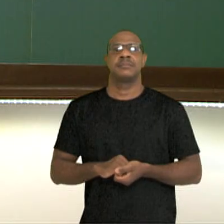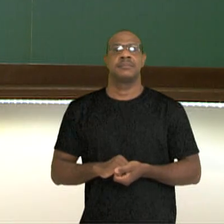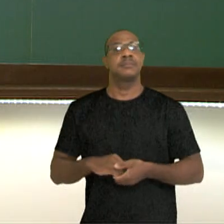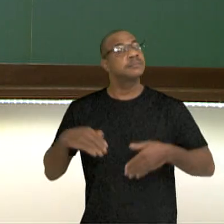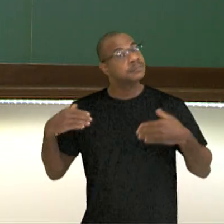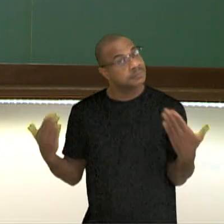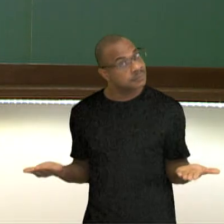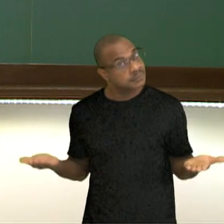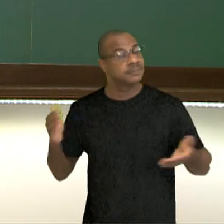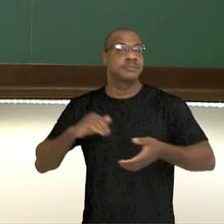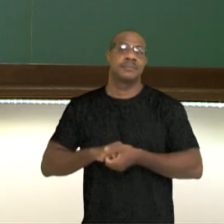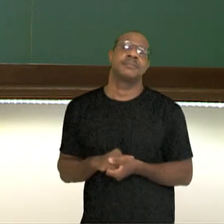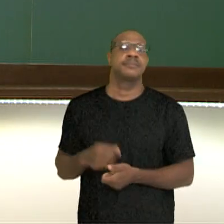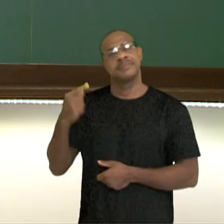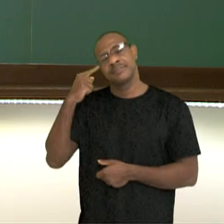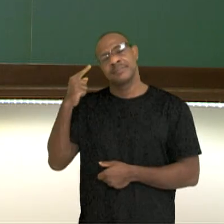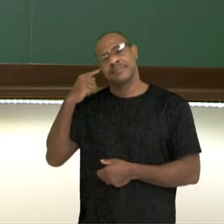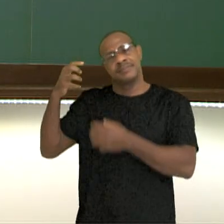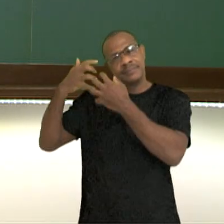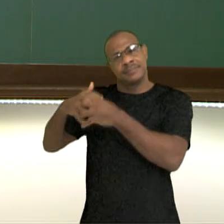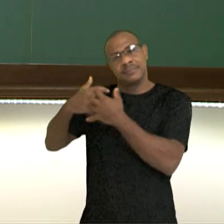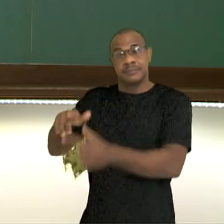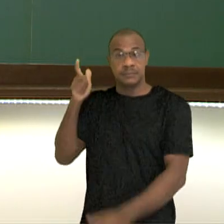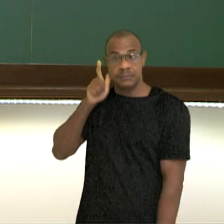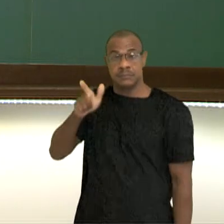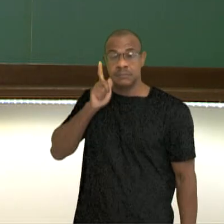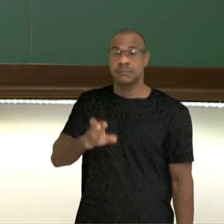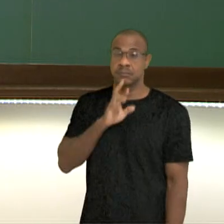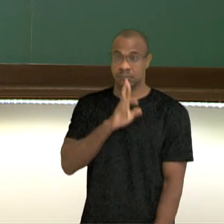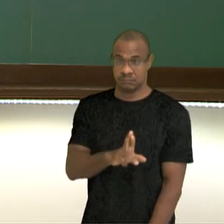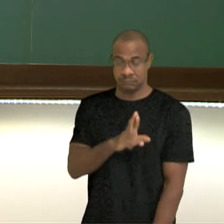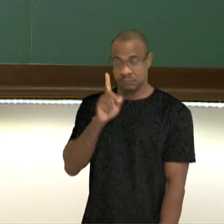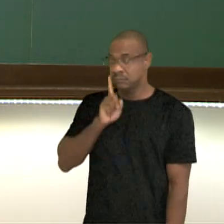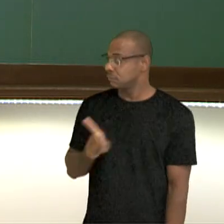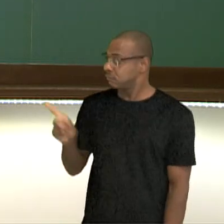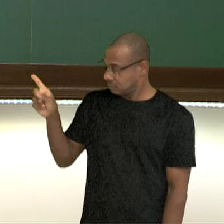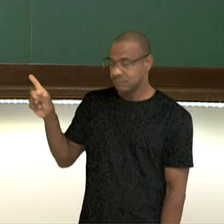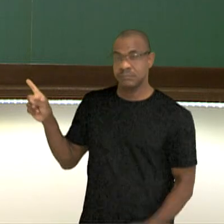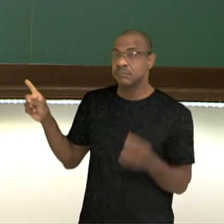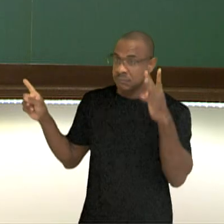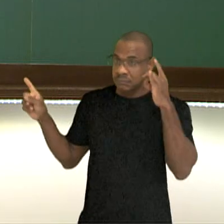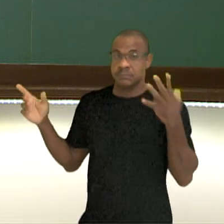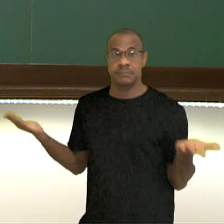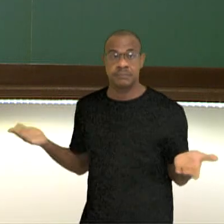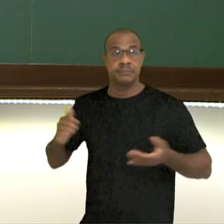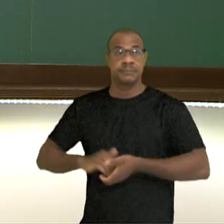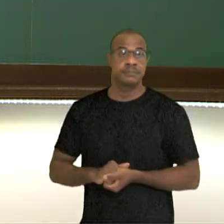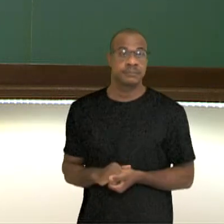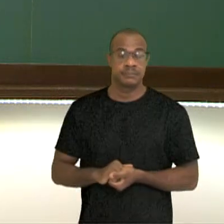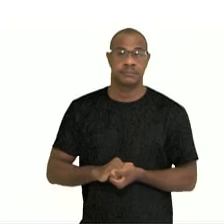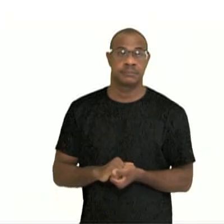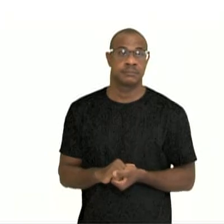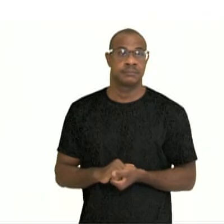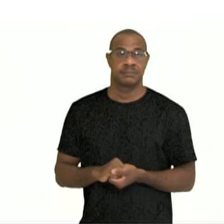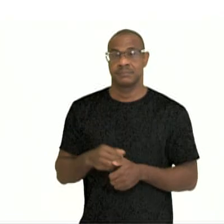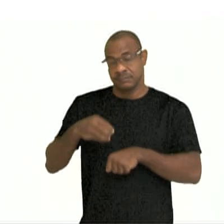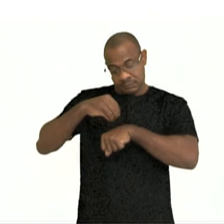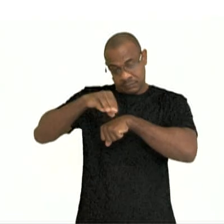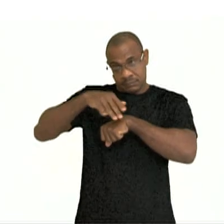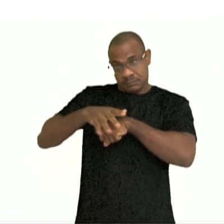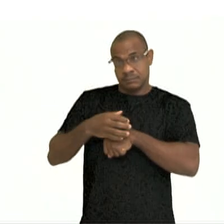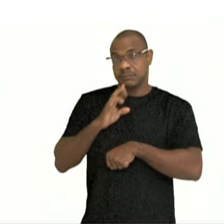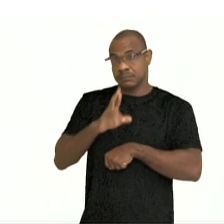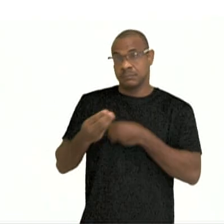E aí, pessoal? Pensaram? Conseguiram responder a questão? Muito fácil, né? Como sugestão de